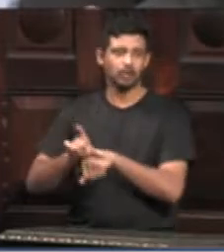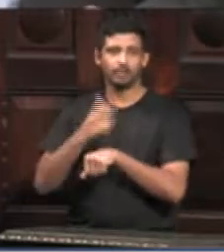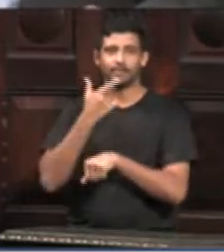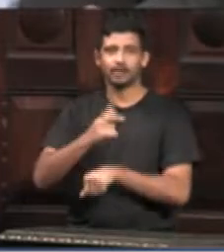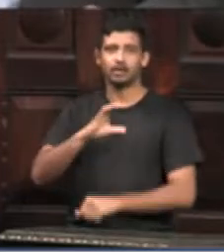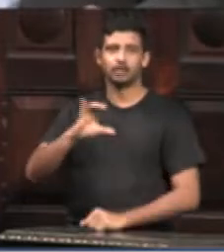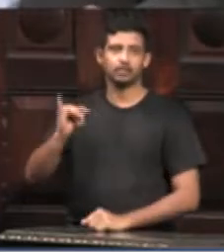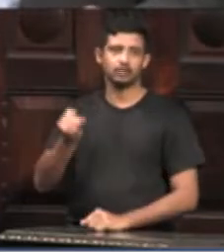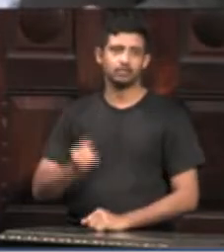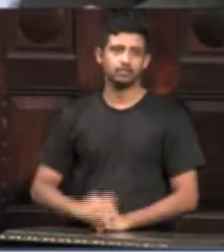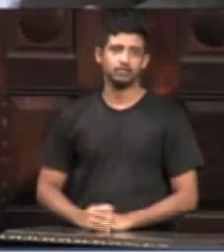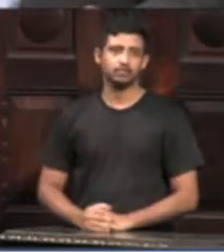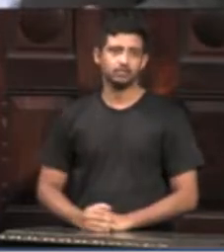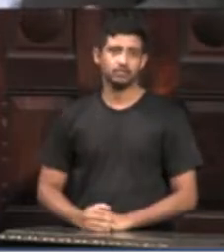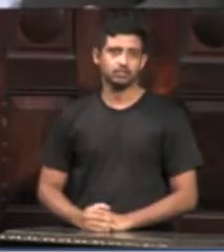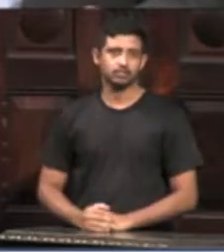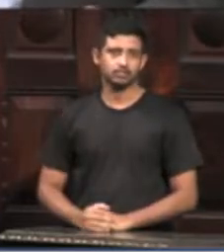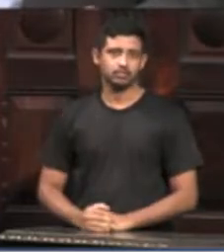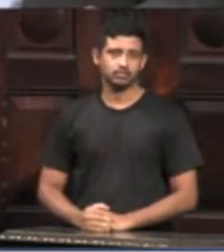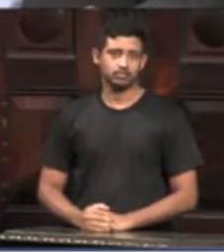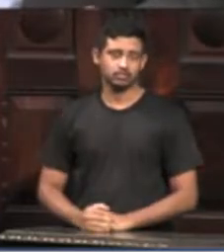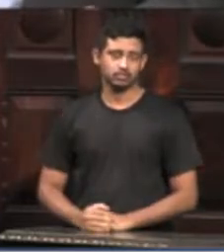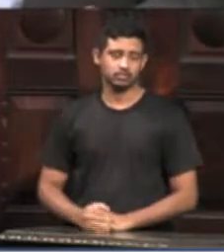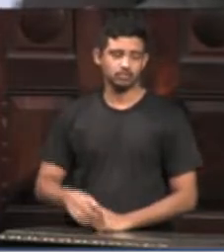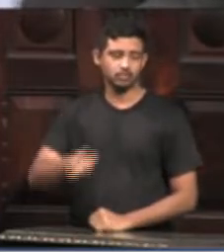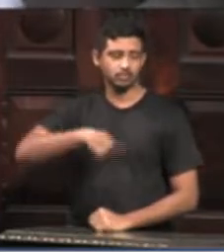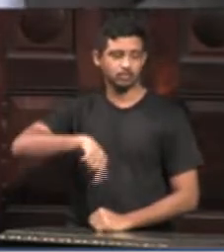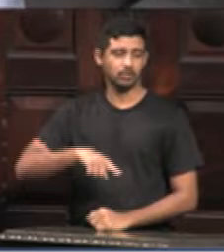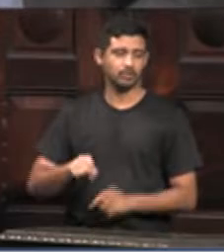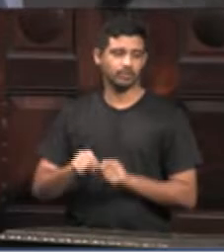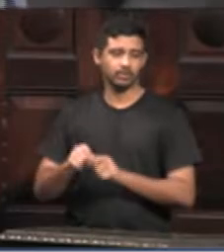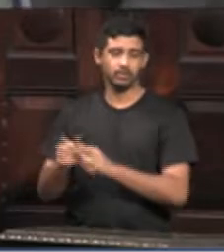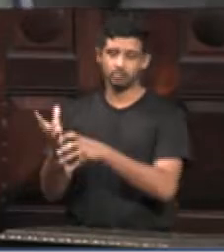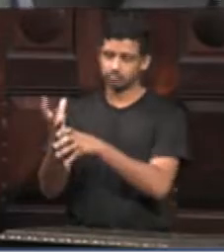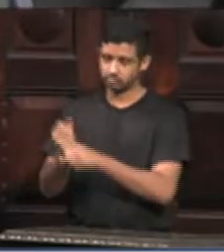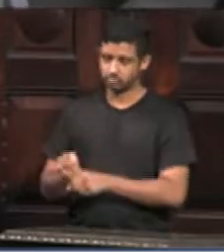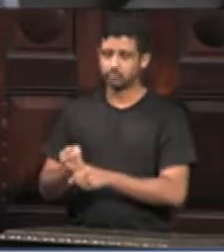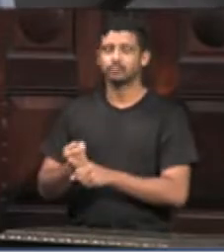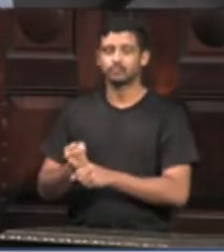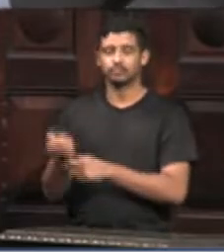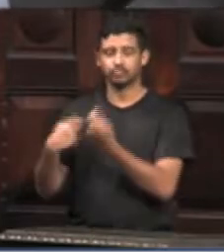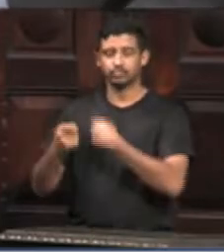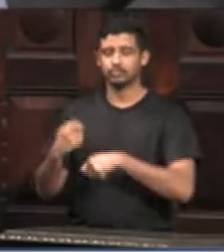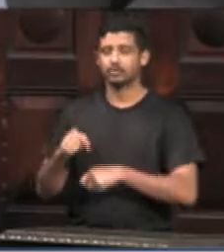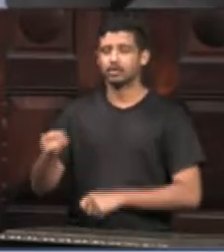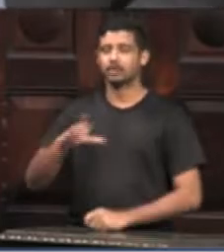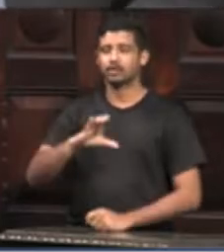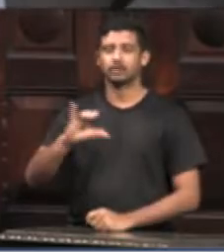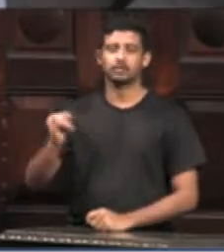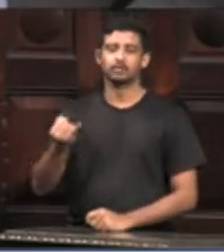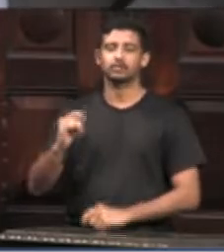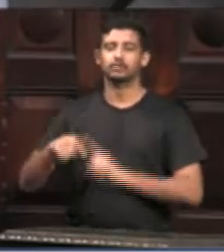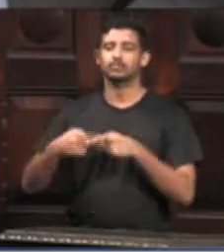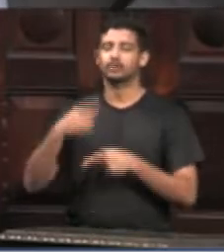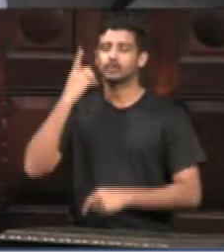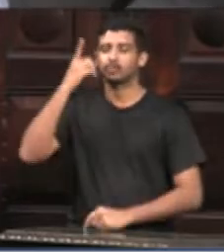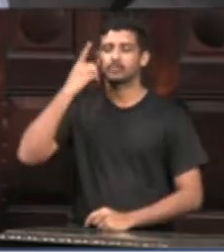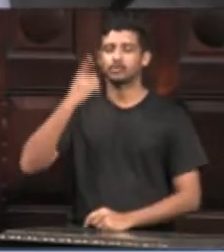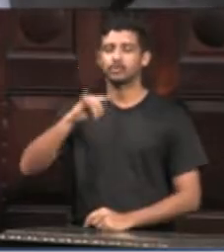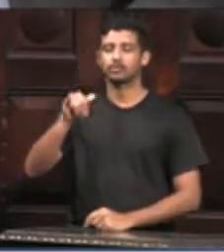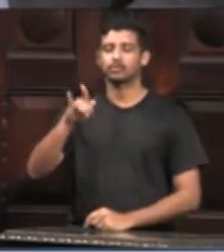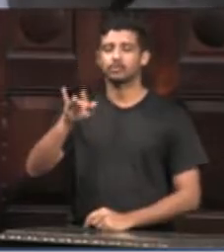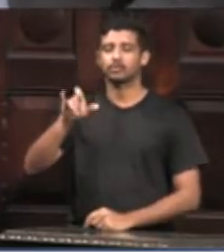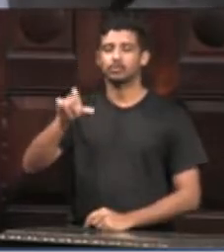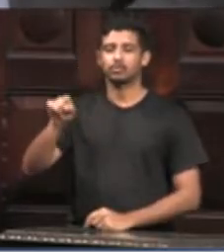CCJ. De Orçamento, Finanças, Fiscalização Financeira e Controle, favorável com as emendas da CCJ. Relatores, deputado Carlos Mink, João Peixoto,